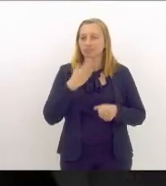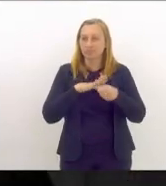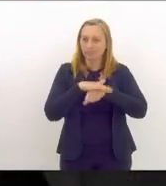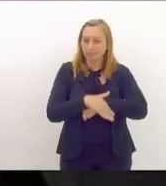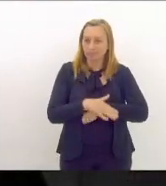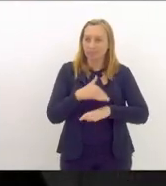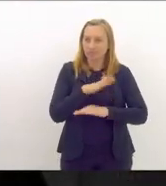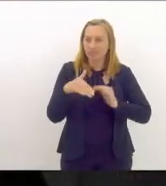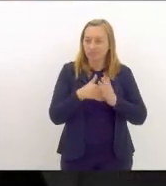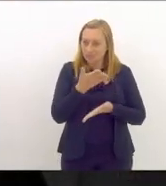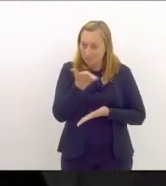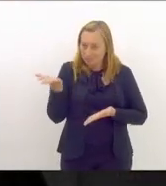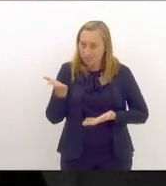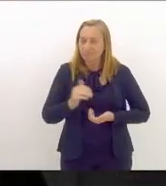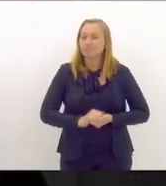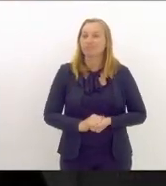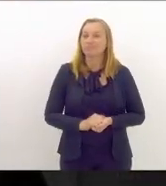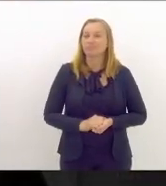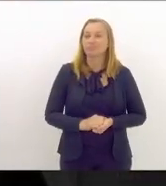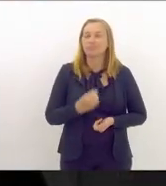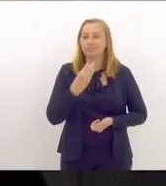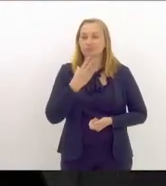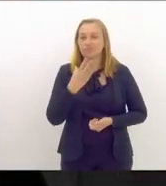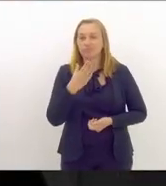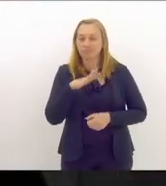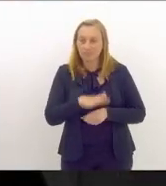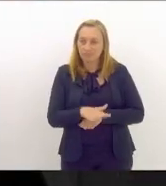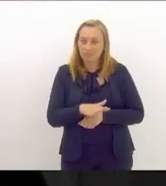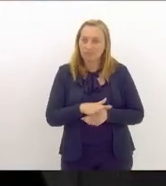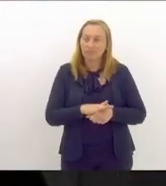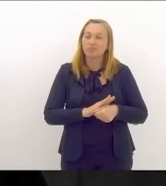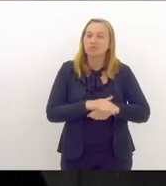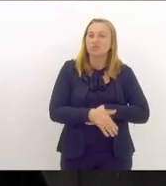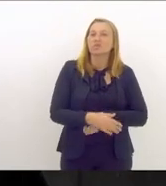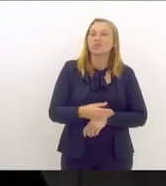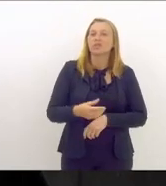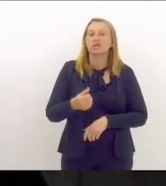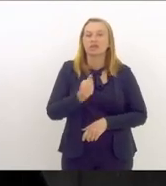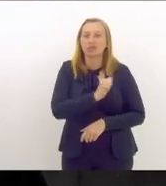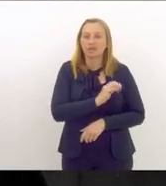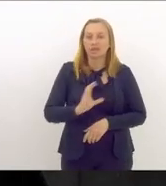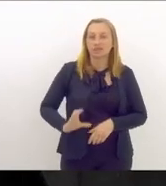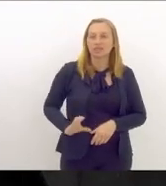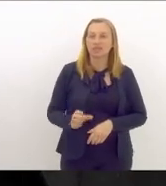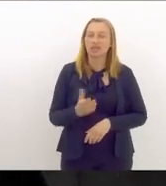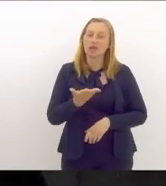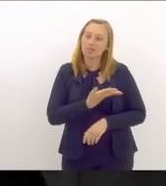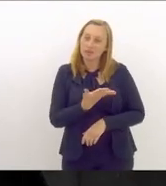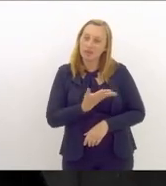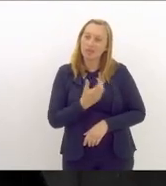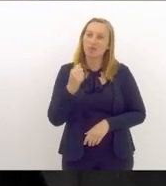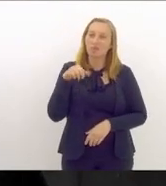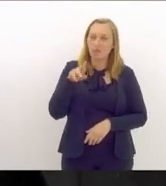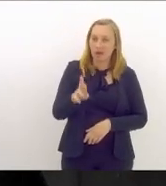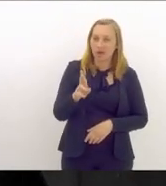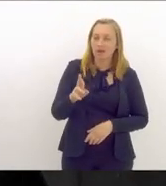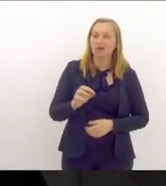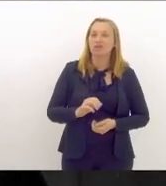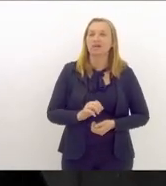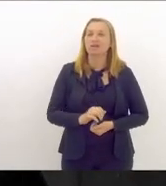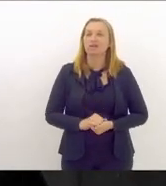Boa noite a todas e todas, boa noite presidente André Siciliano, boa noite meu amigo, meu camarada Omarzinho,